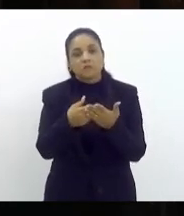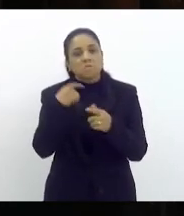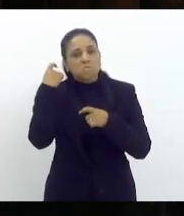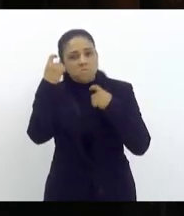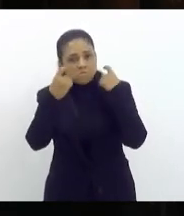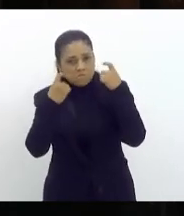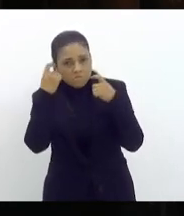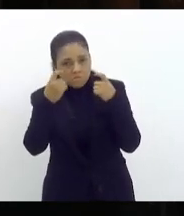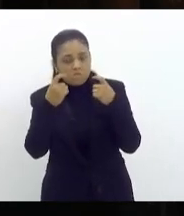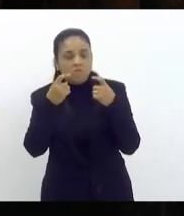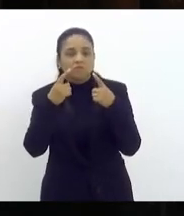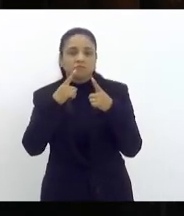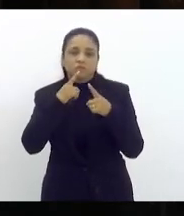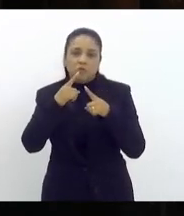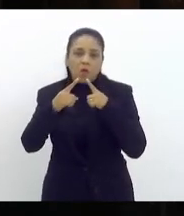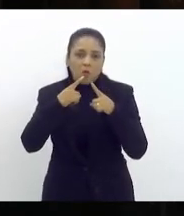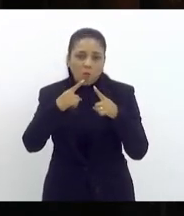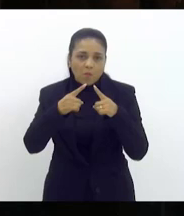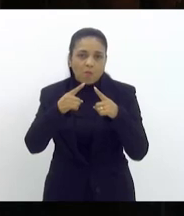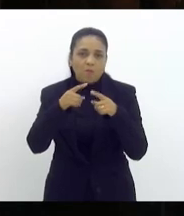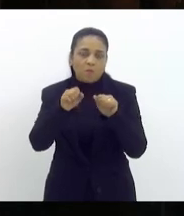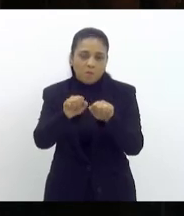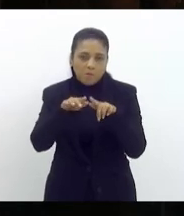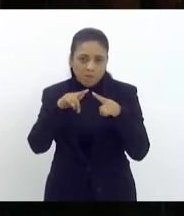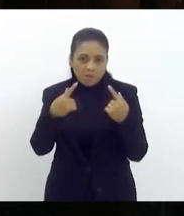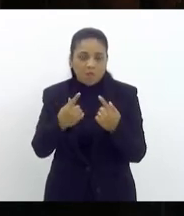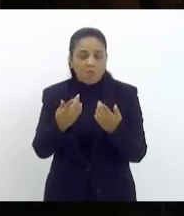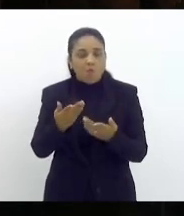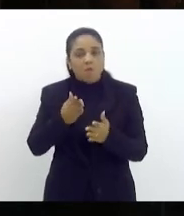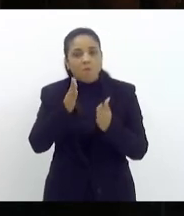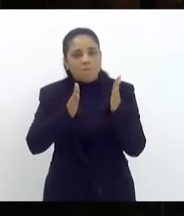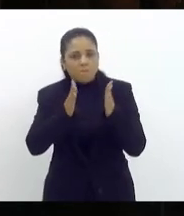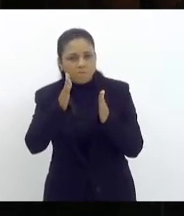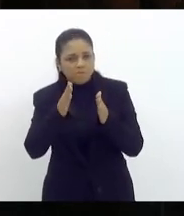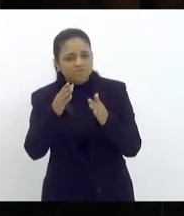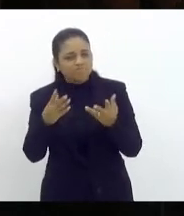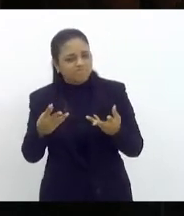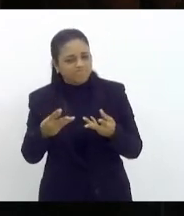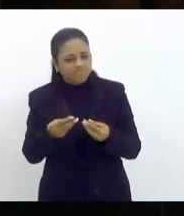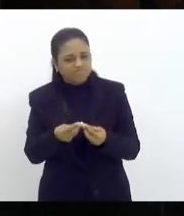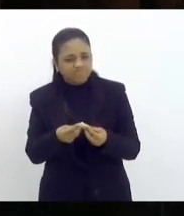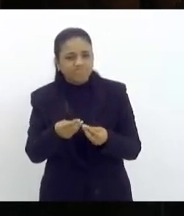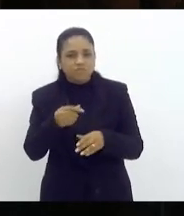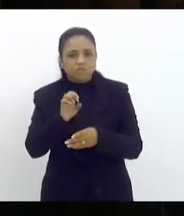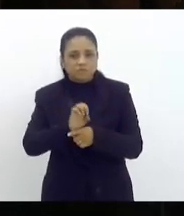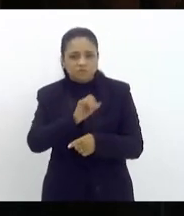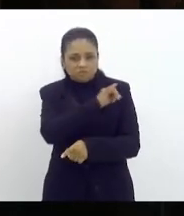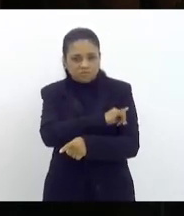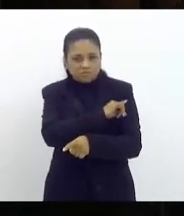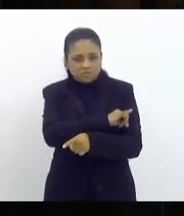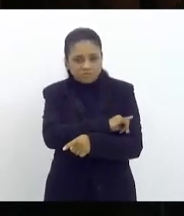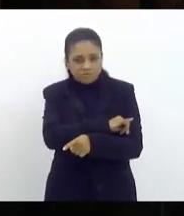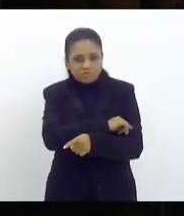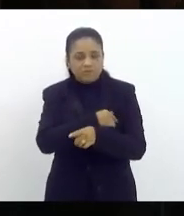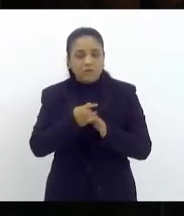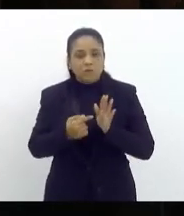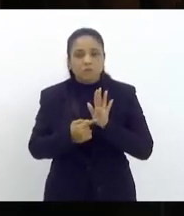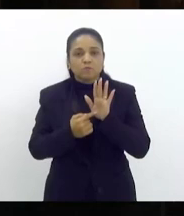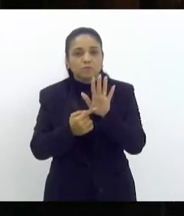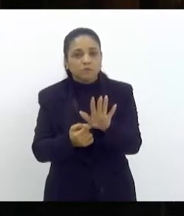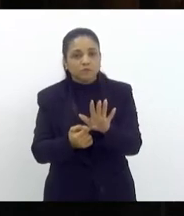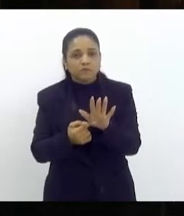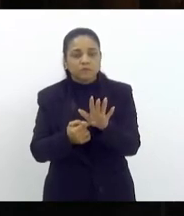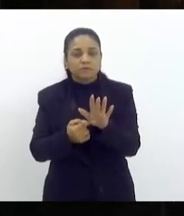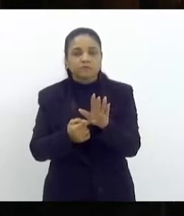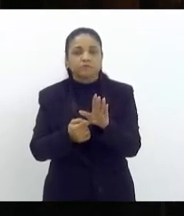argumentos dos parlamentos devido ao momento delicado que vive o nosso estado é uma sensibilidade que devemos ressaltar consoante ao